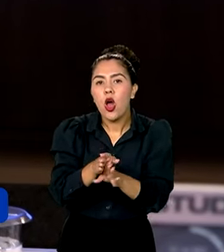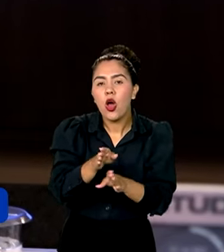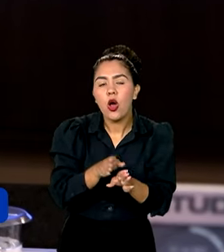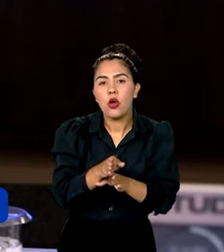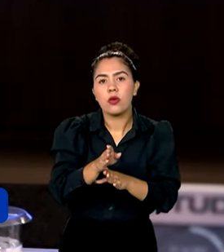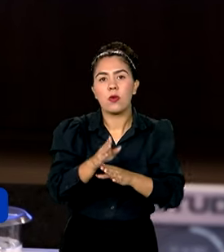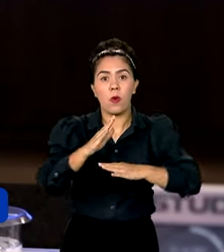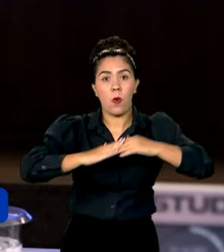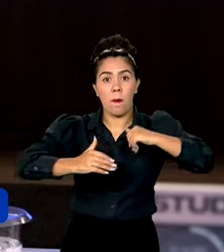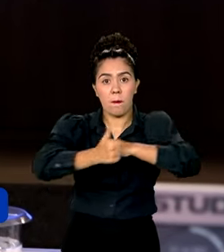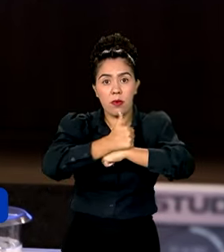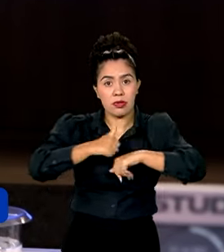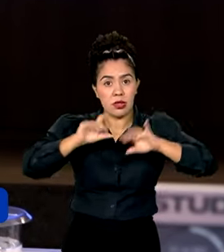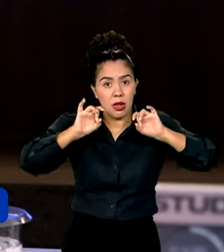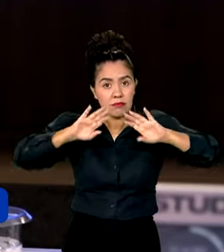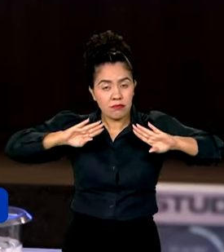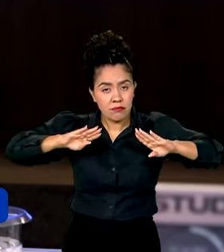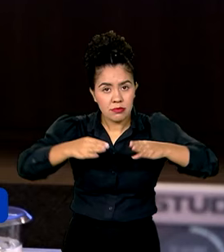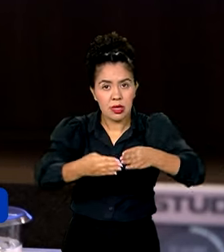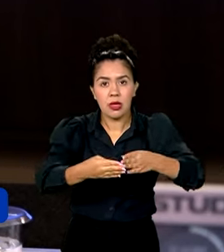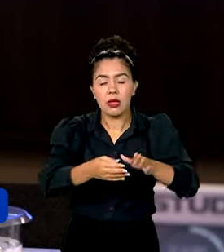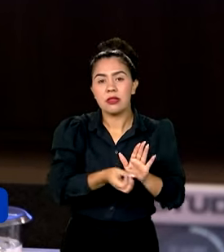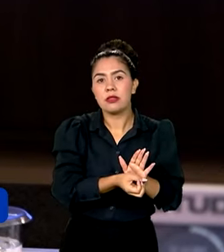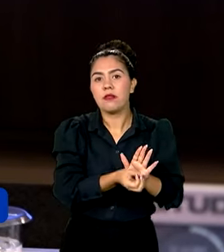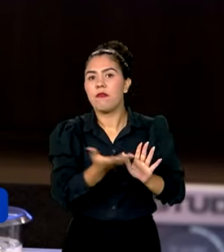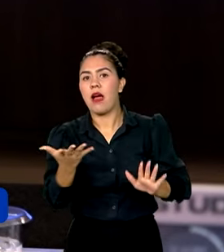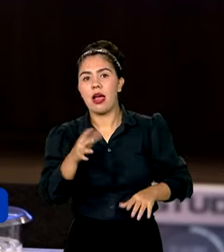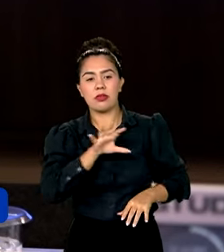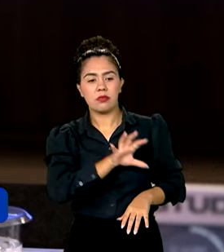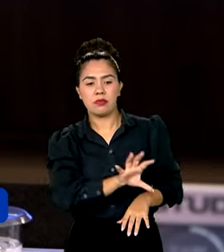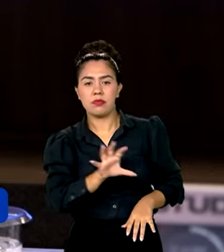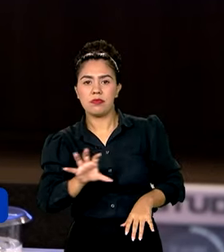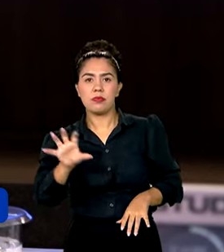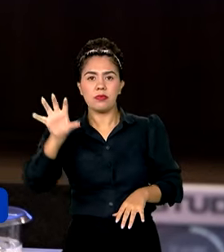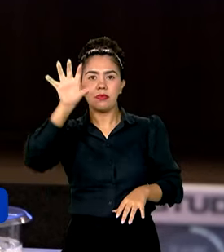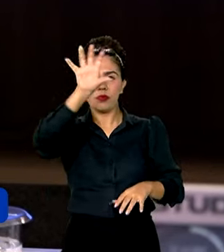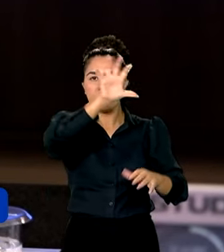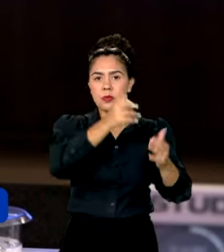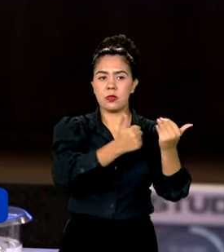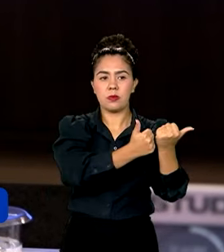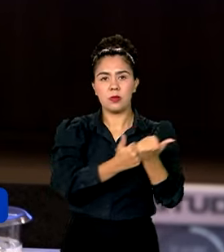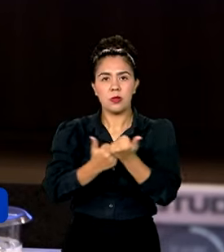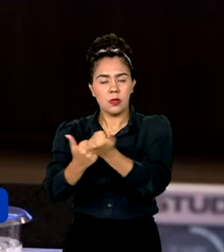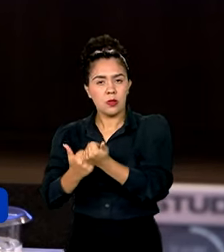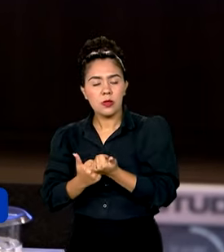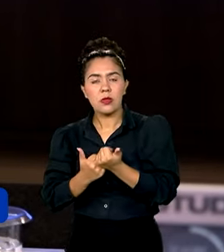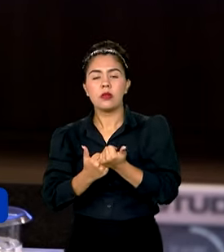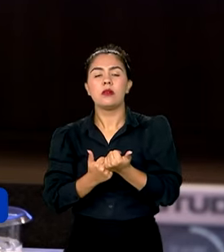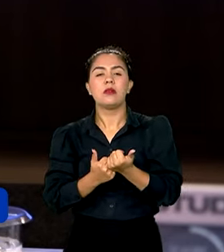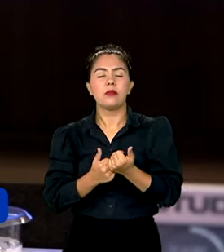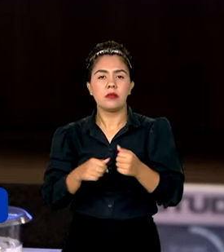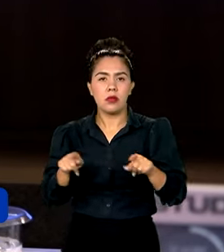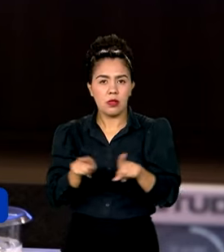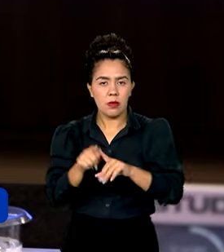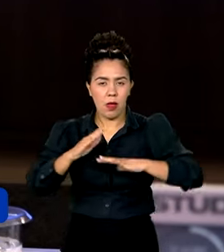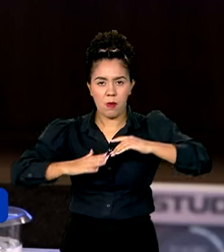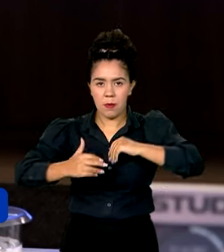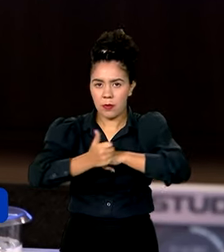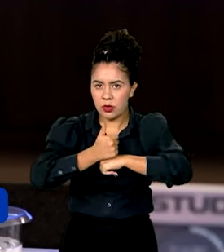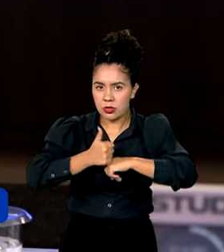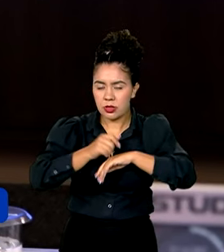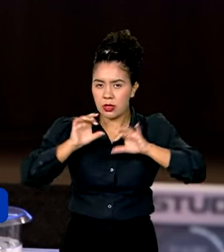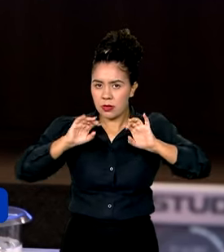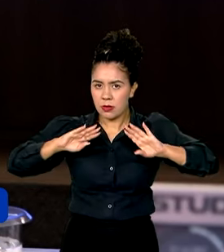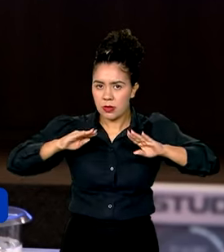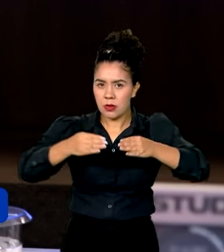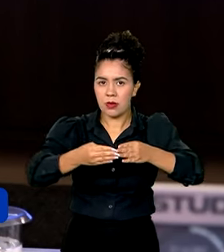especialistas especialistas de diferentes regiões apoiando e especial apoiando ações